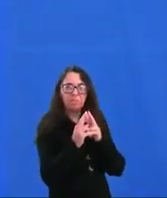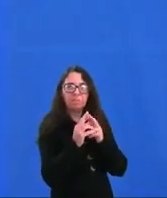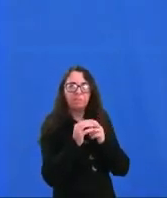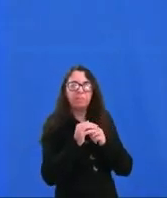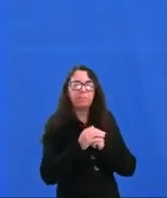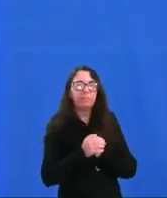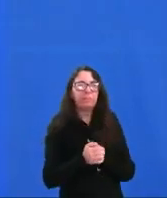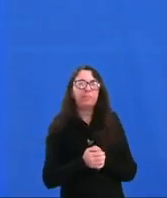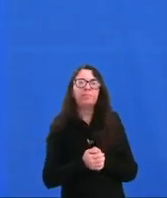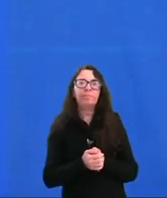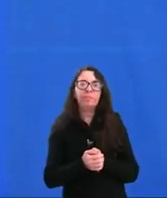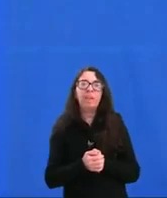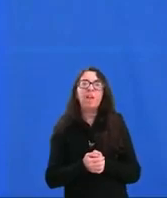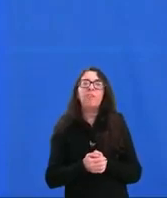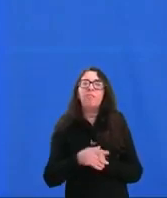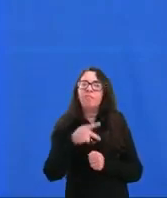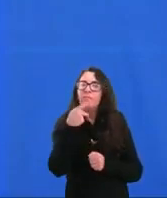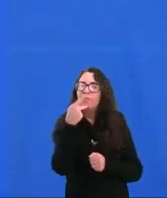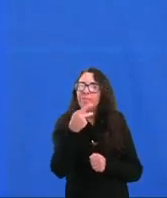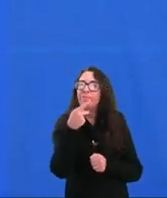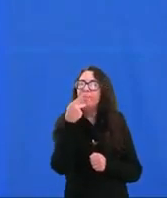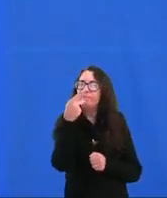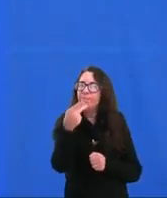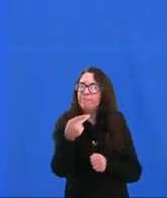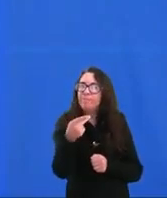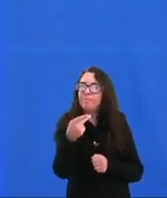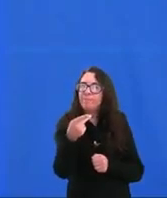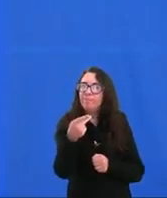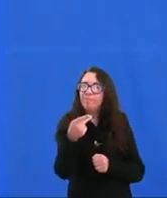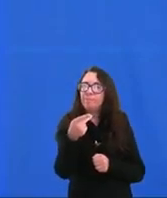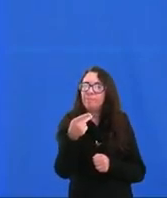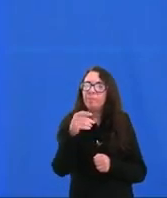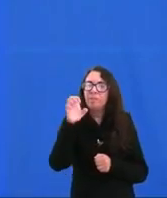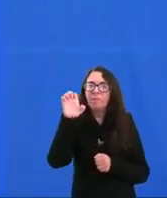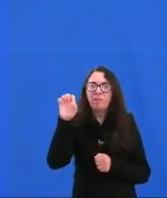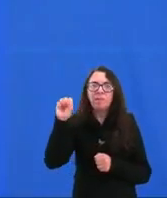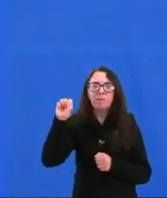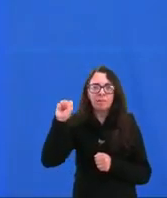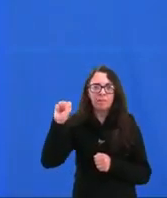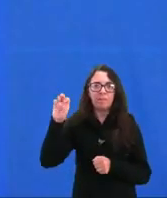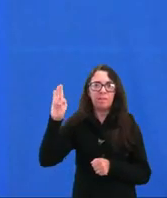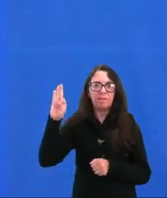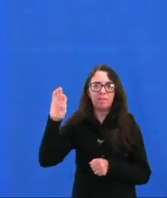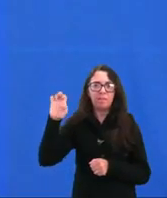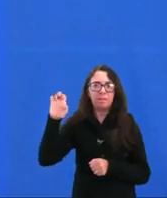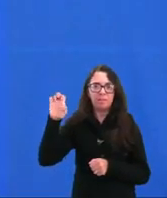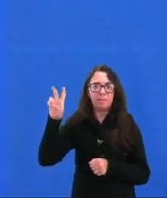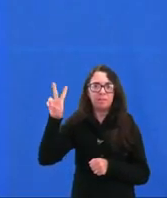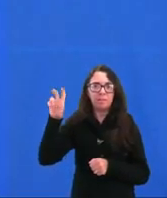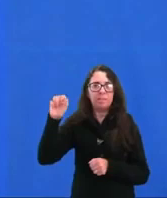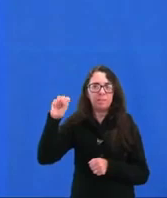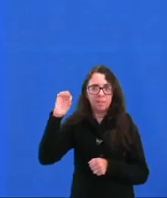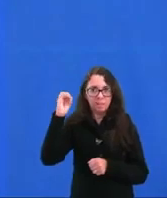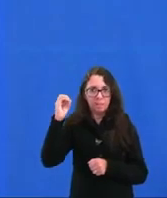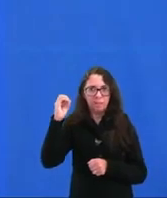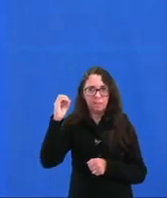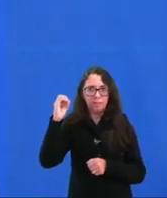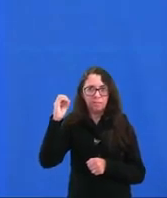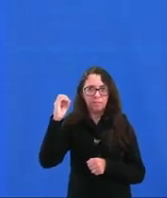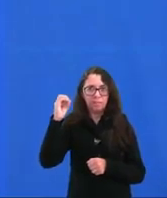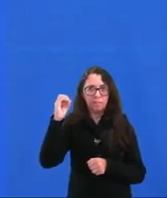lugar santo e contra a lei, porque o temos ouvido dizer que esse Jesus, o